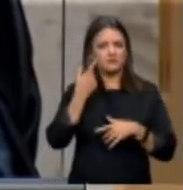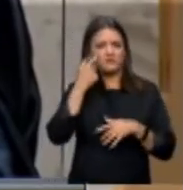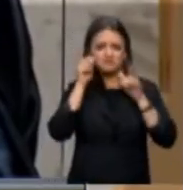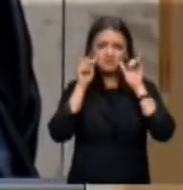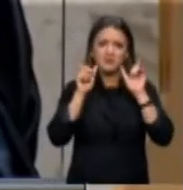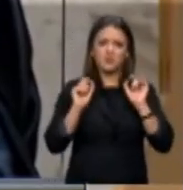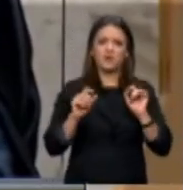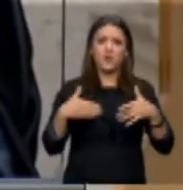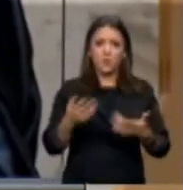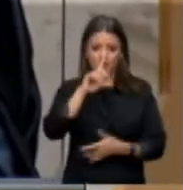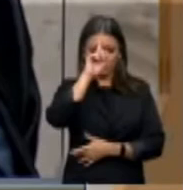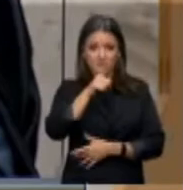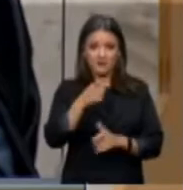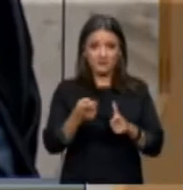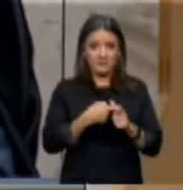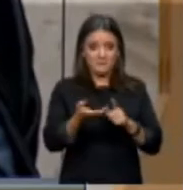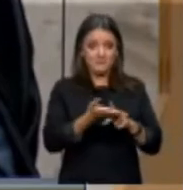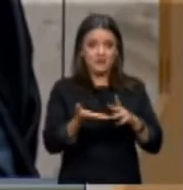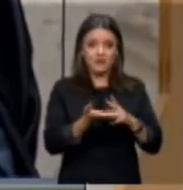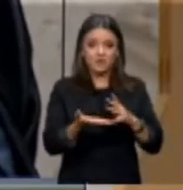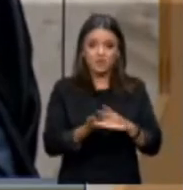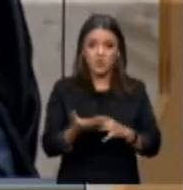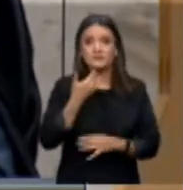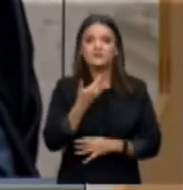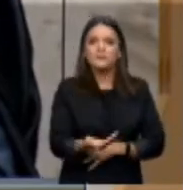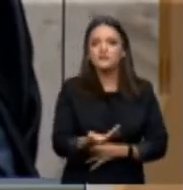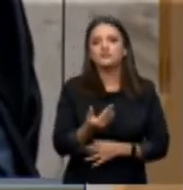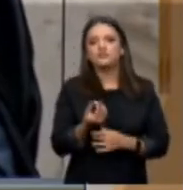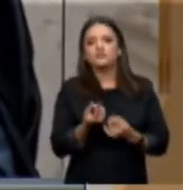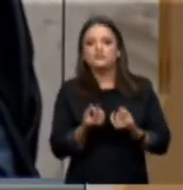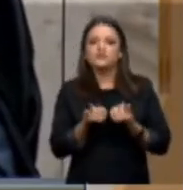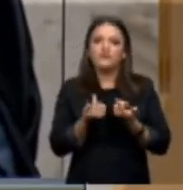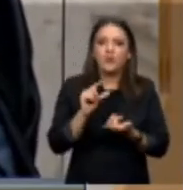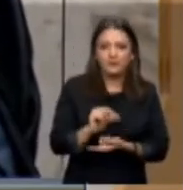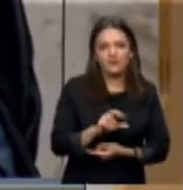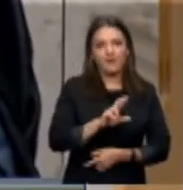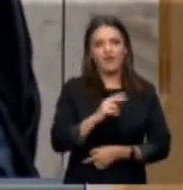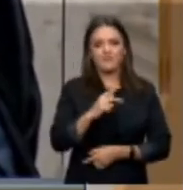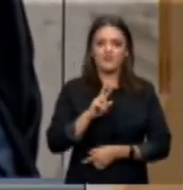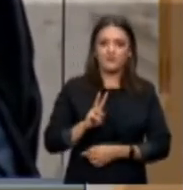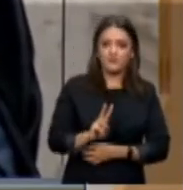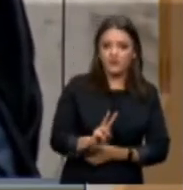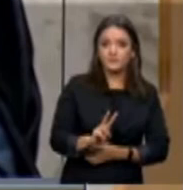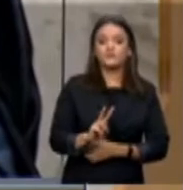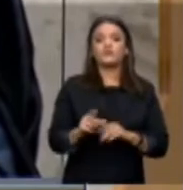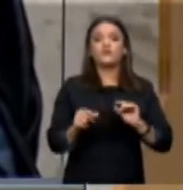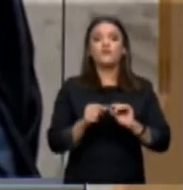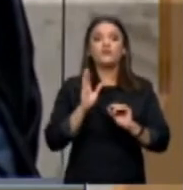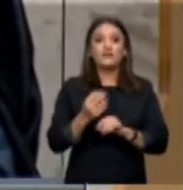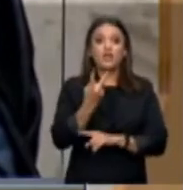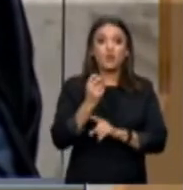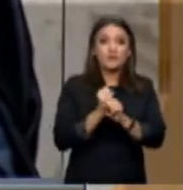ao determinar o cancelamento de precatórios e requisições de pequeno valor, o RPV, que estejam depositados há mais de